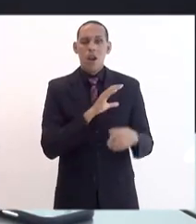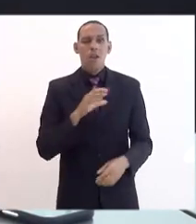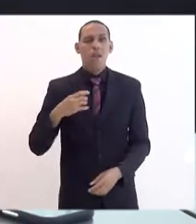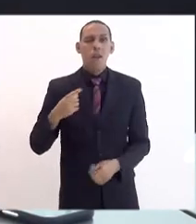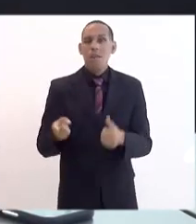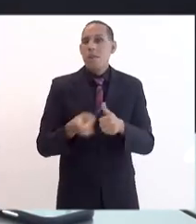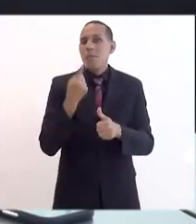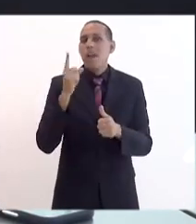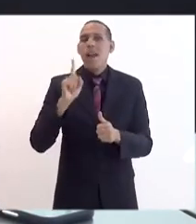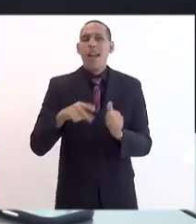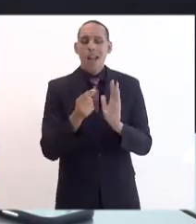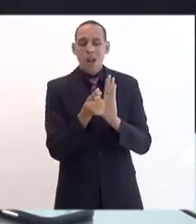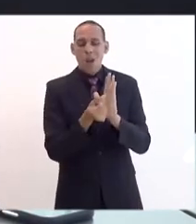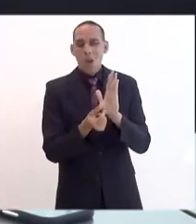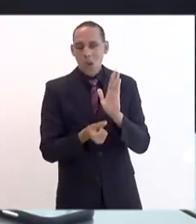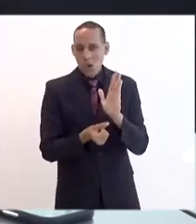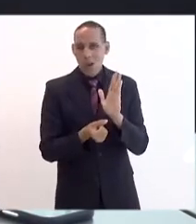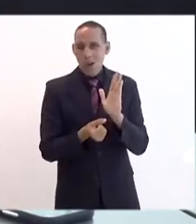de orçamento.